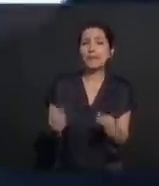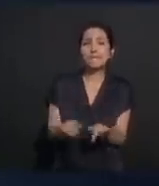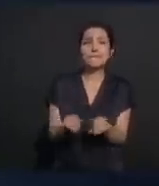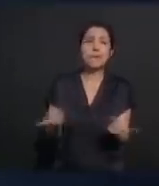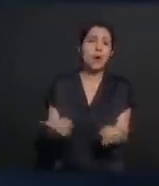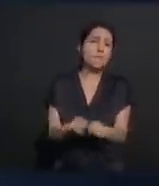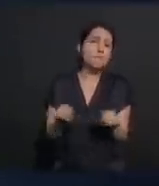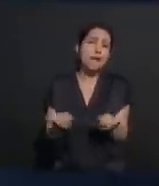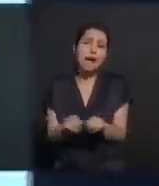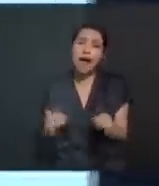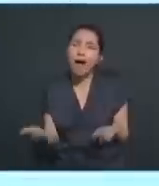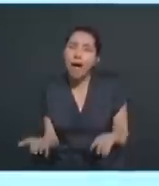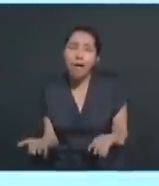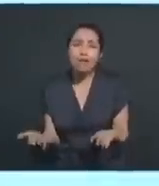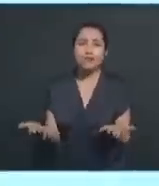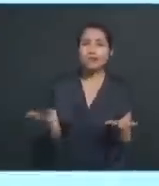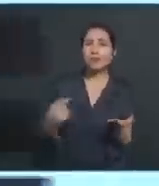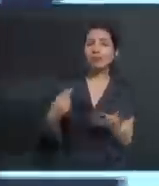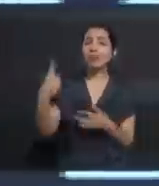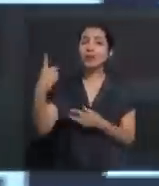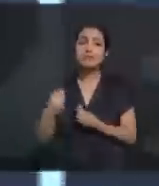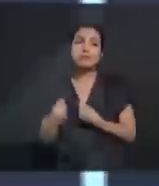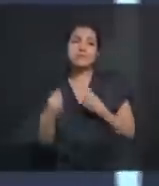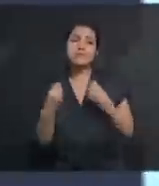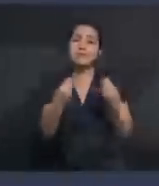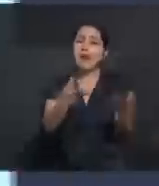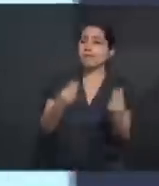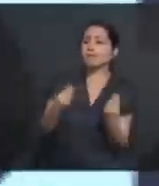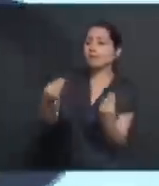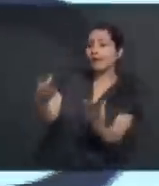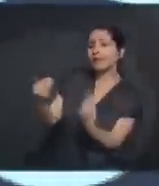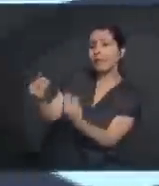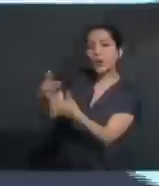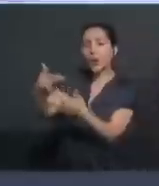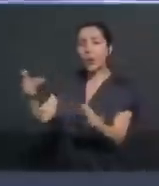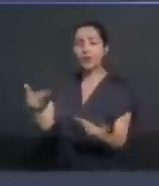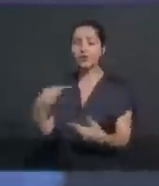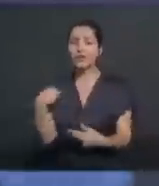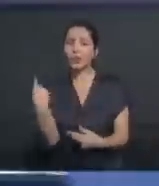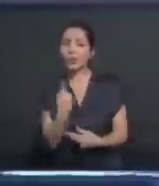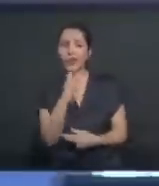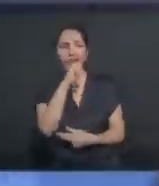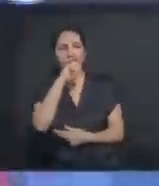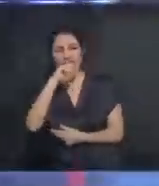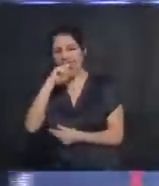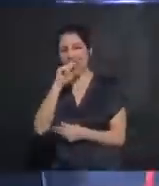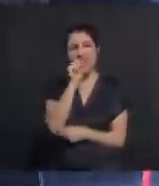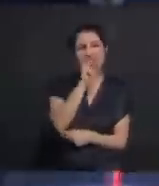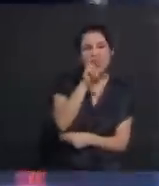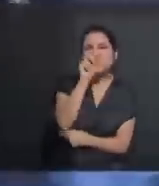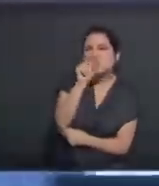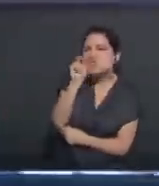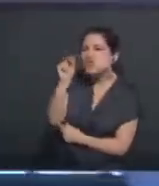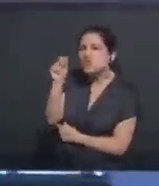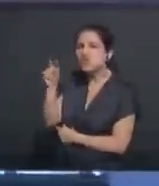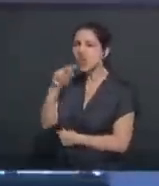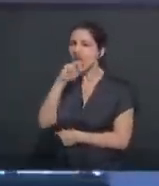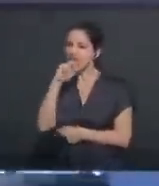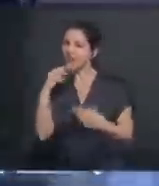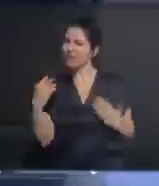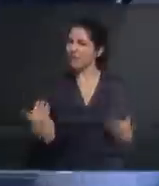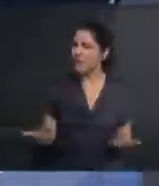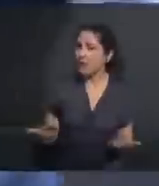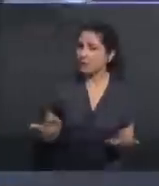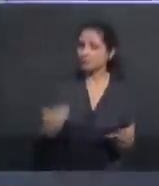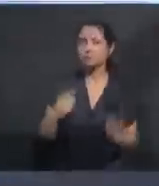colorida, bonita, que Deus dá para alguém, e faz a gente deixar de ser fiel, porque o outro está sendo fiel. Eu